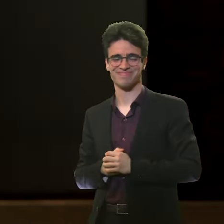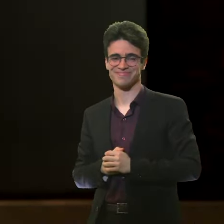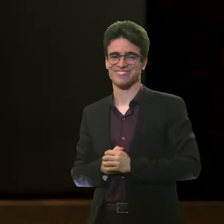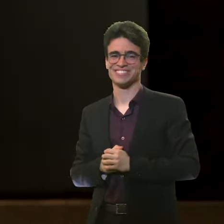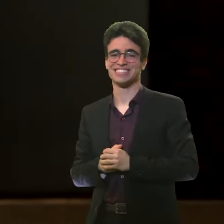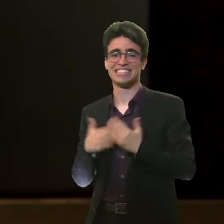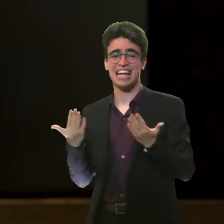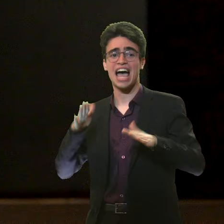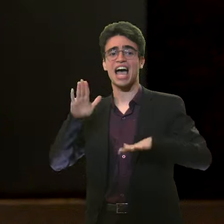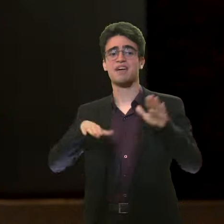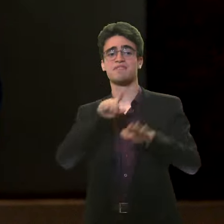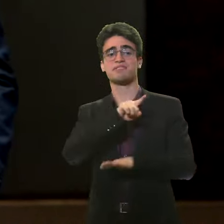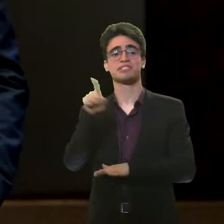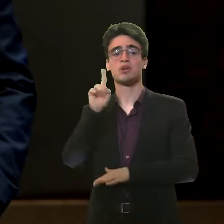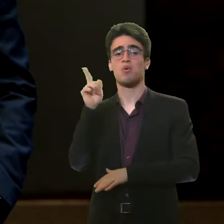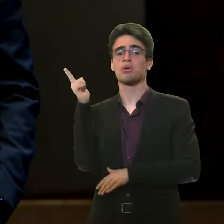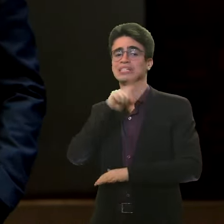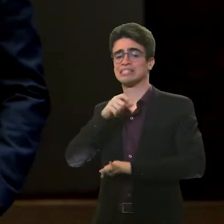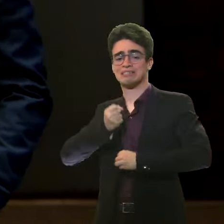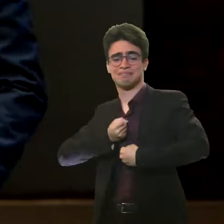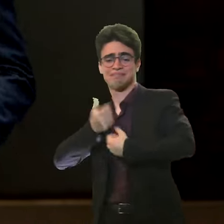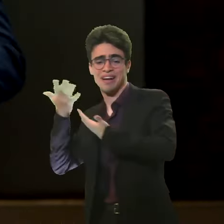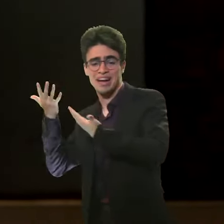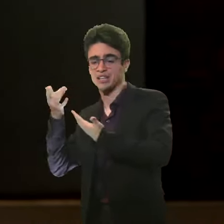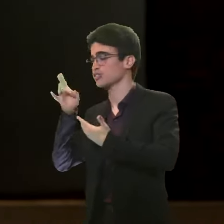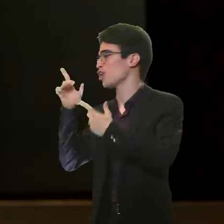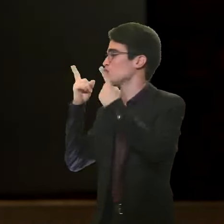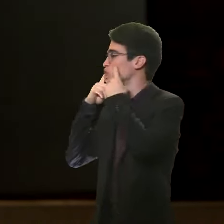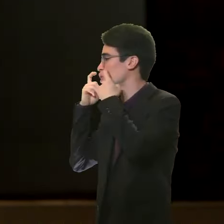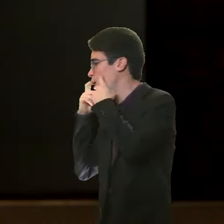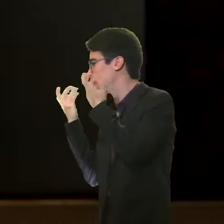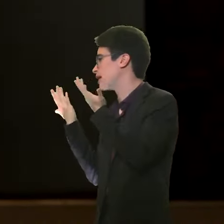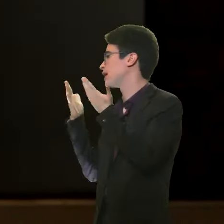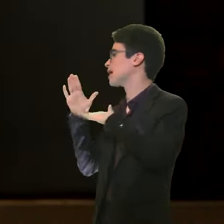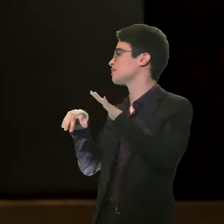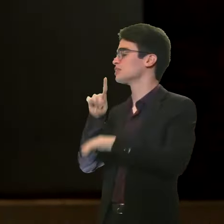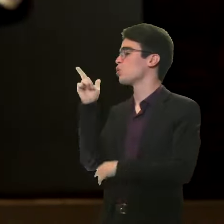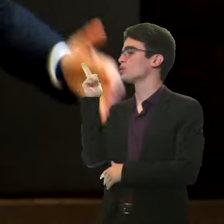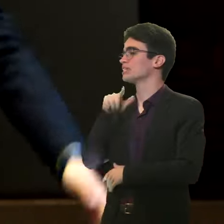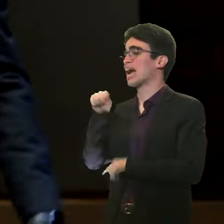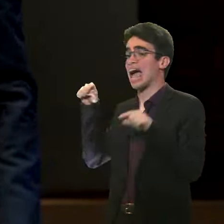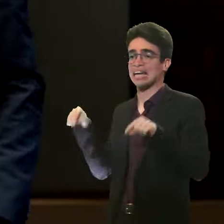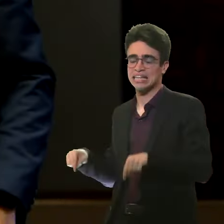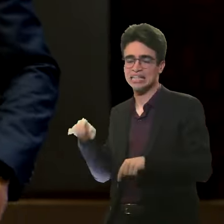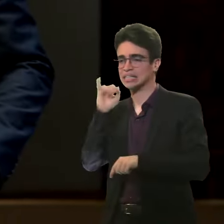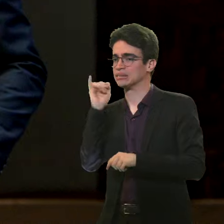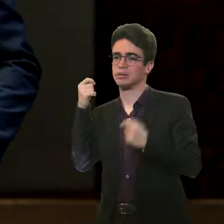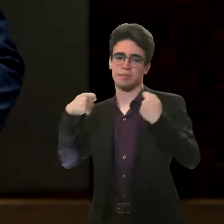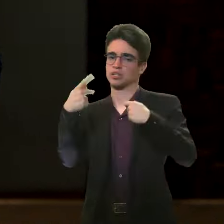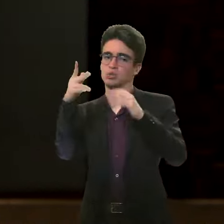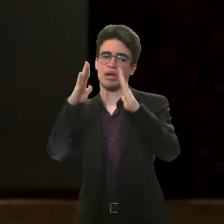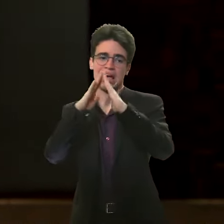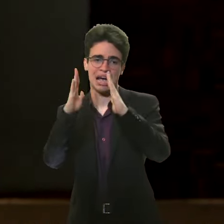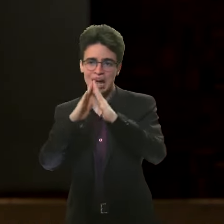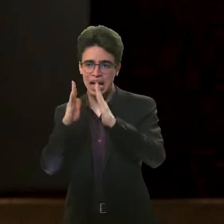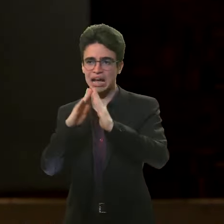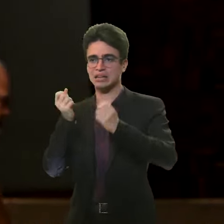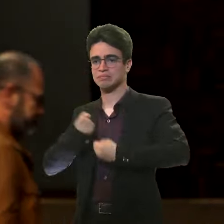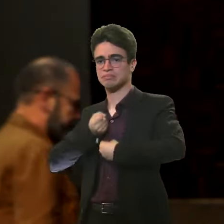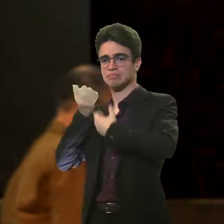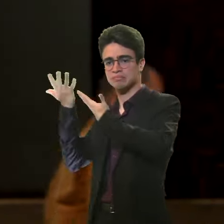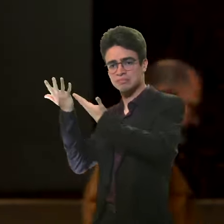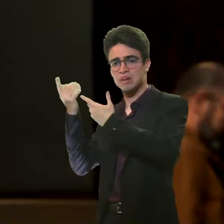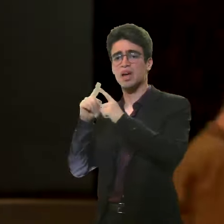Talvez você não vai conseguir falar, só vai chorar. Talvez você não vai nem conseguir fazer isso aqui, vai ter que ser na sua casa. Mas o que